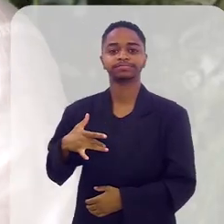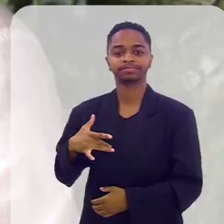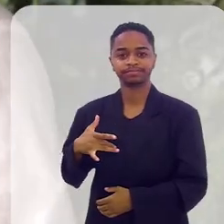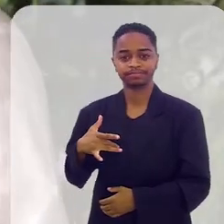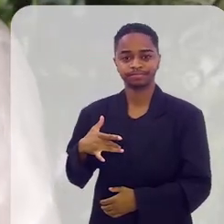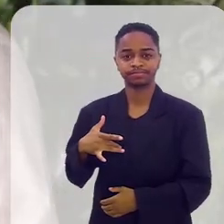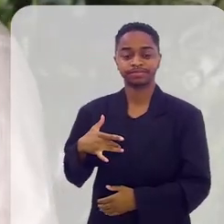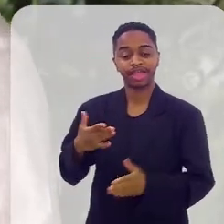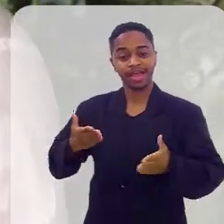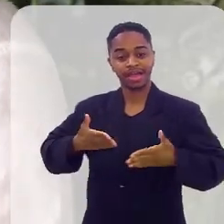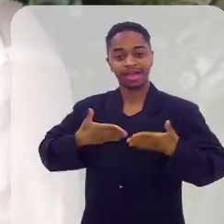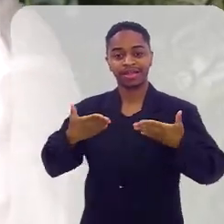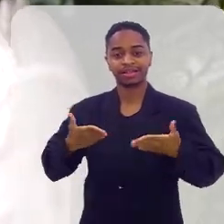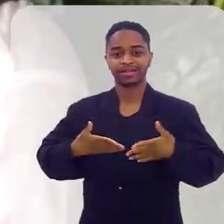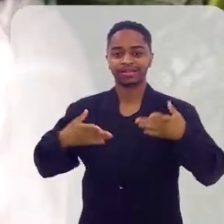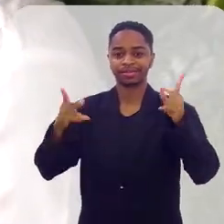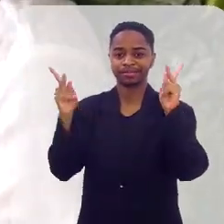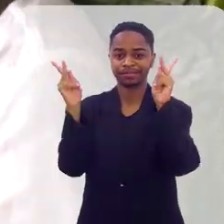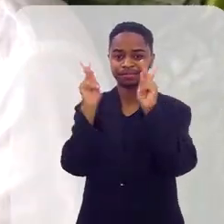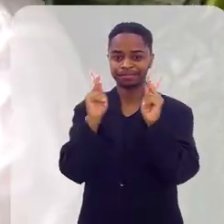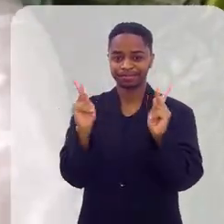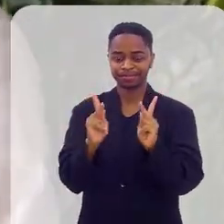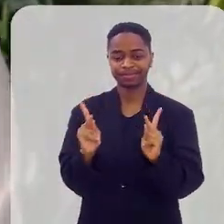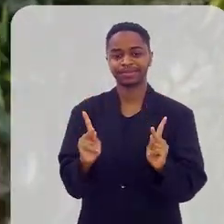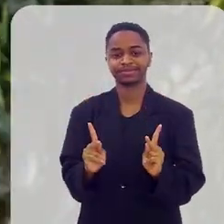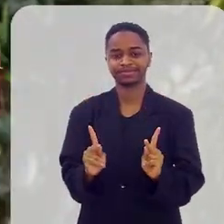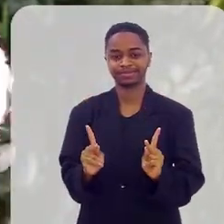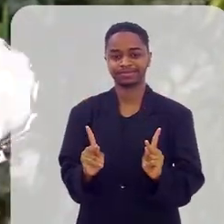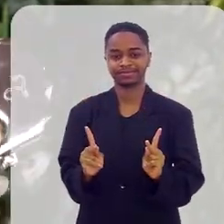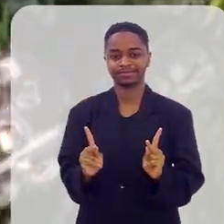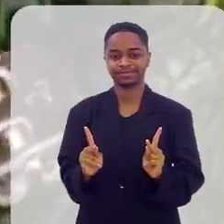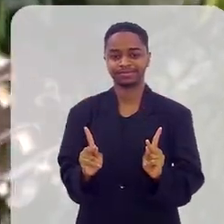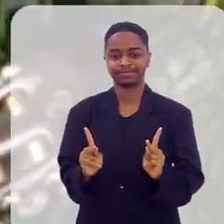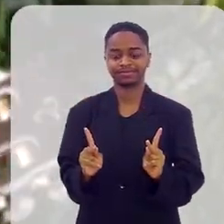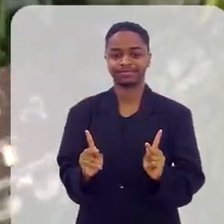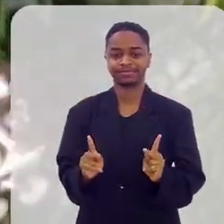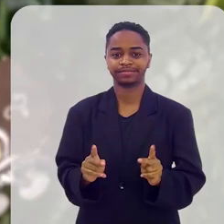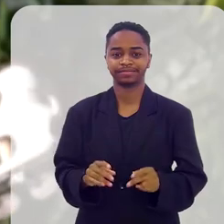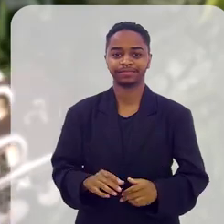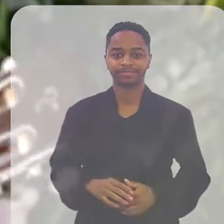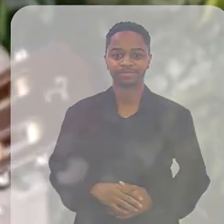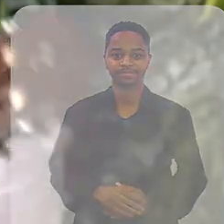alegria e paz.